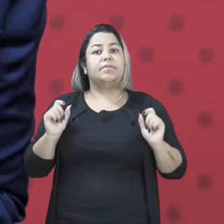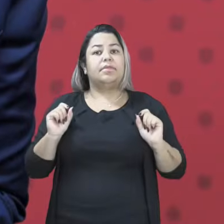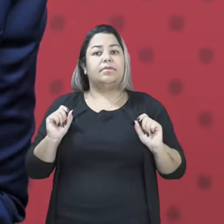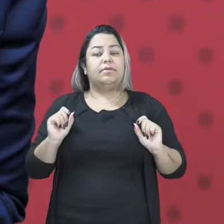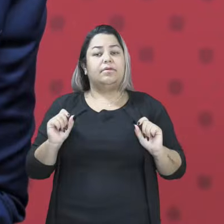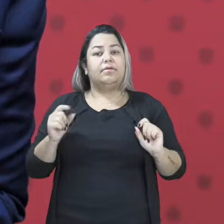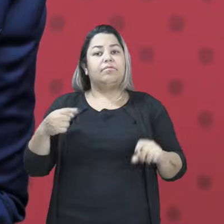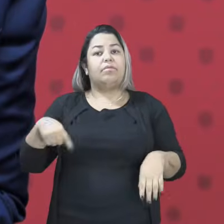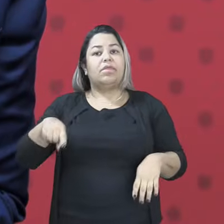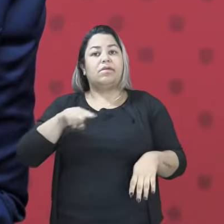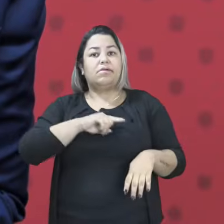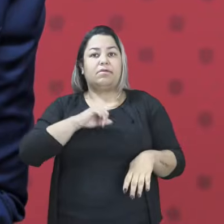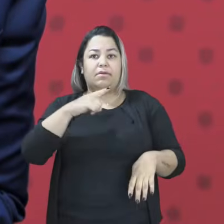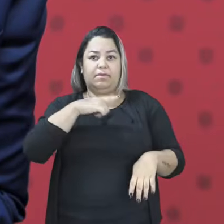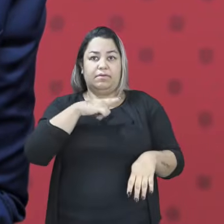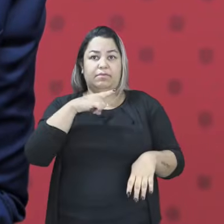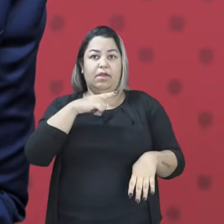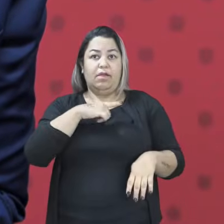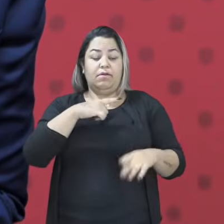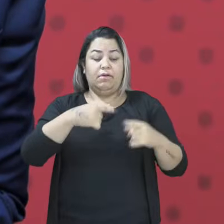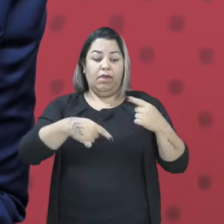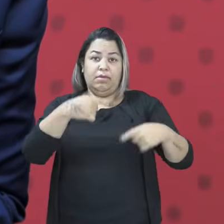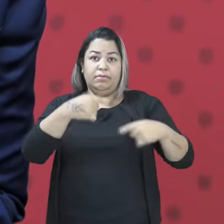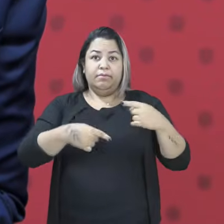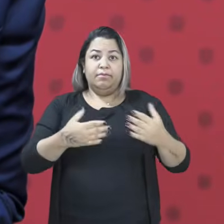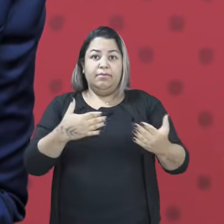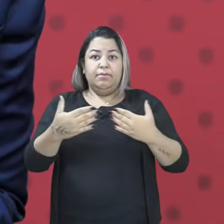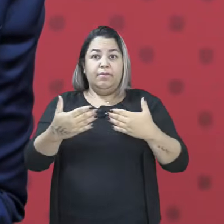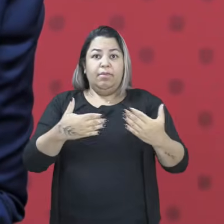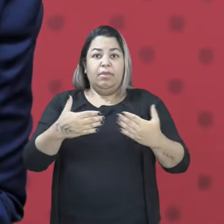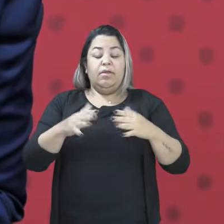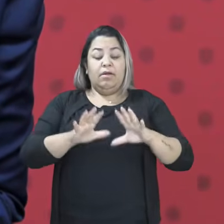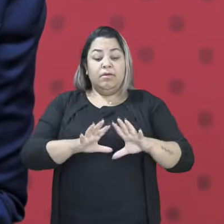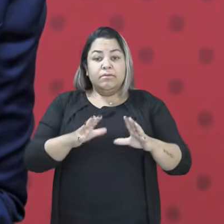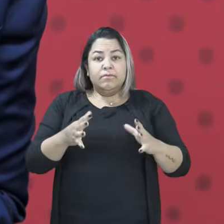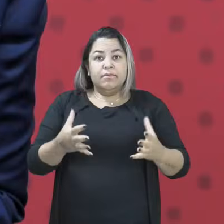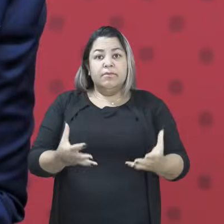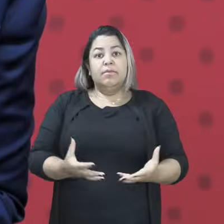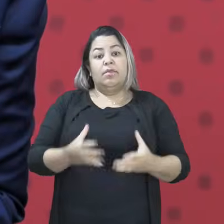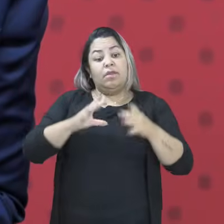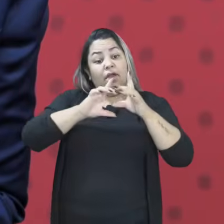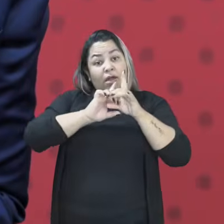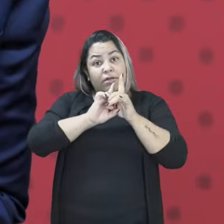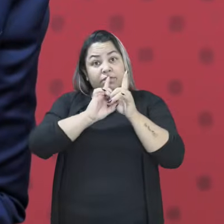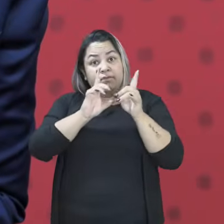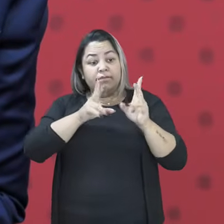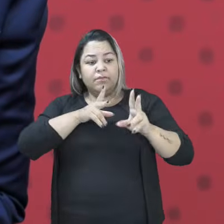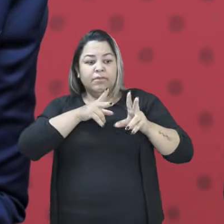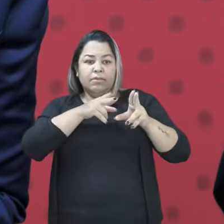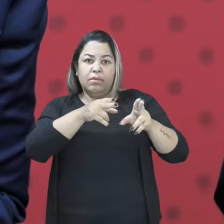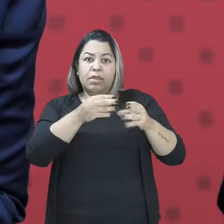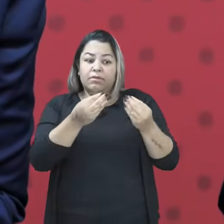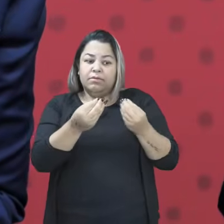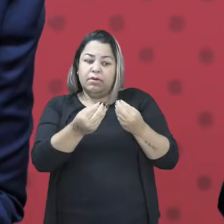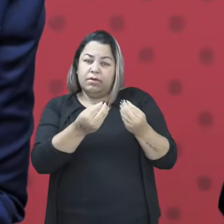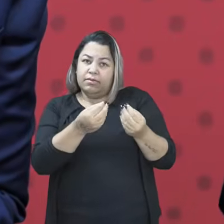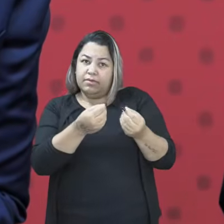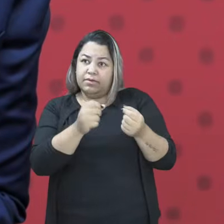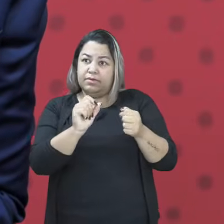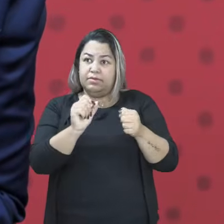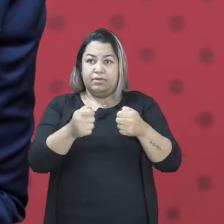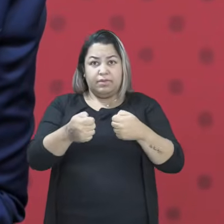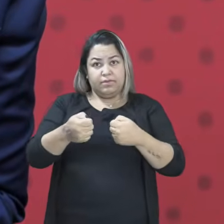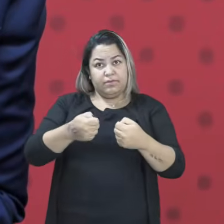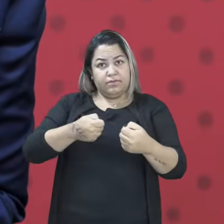nós temos que debater com o mundo democrático de que forma que nós vamos lidar com